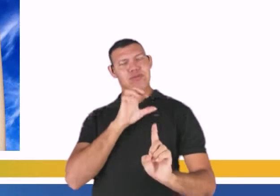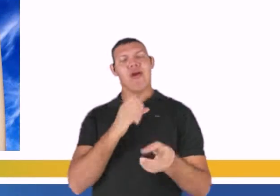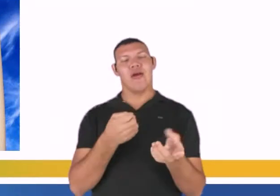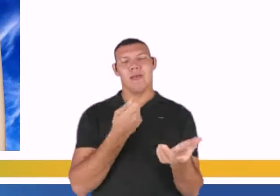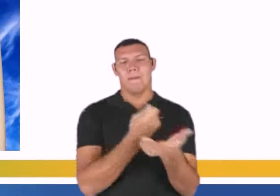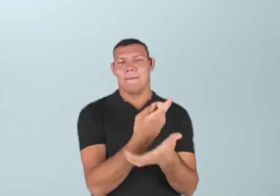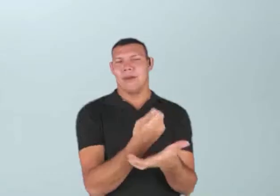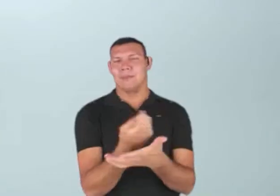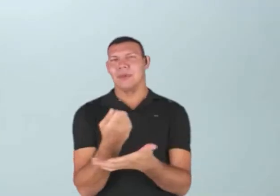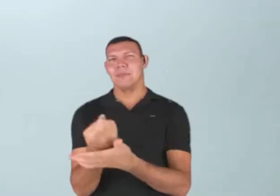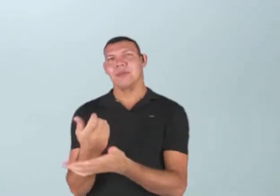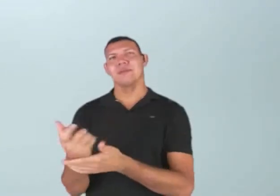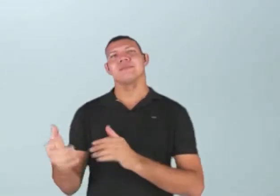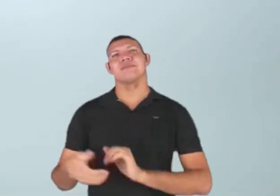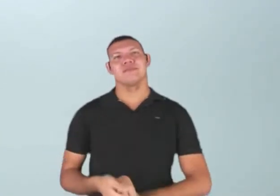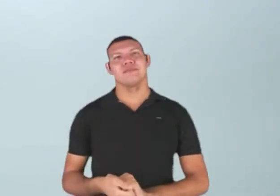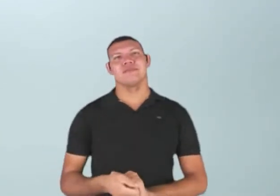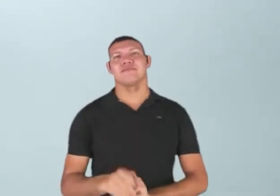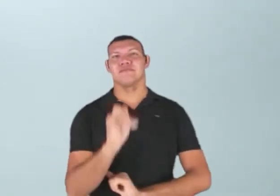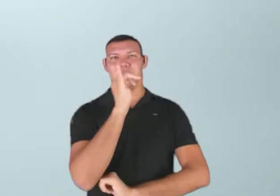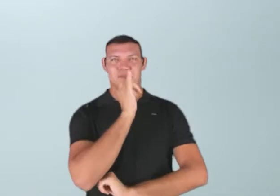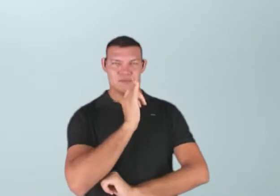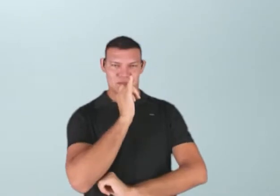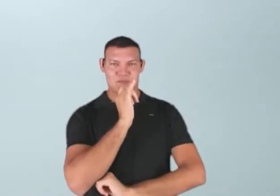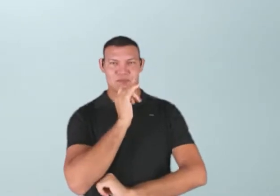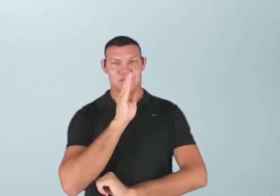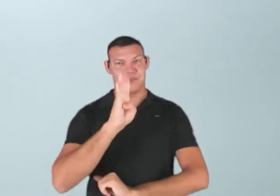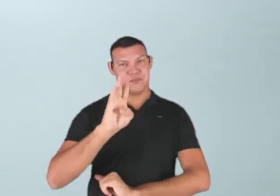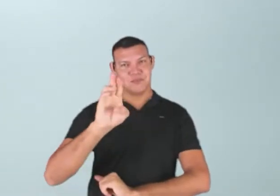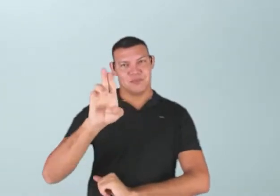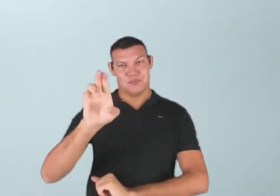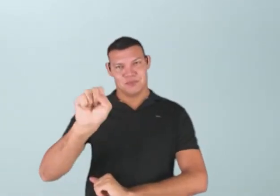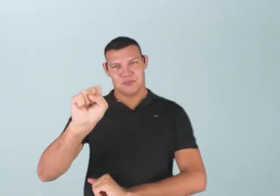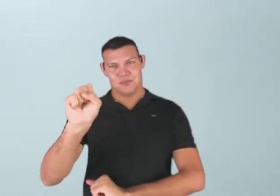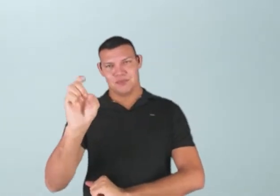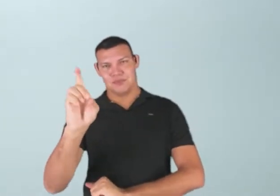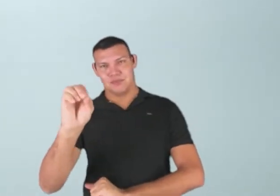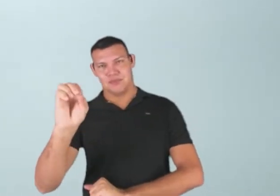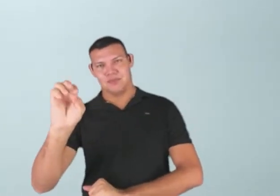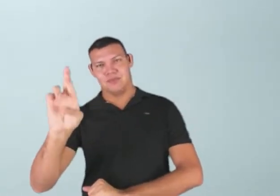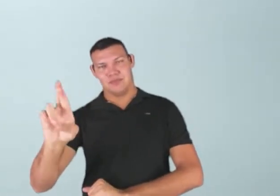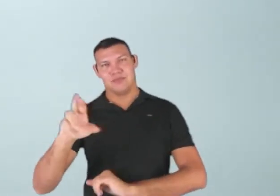consumidores. Então, eis aqui os exemplos de bus door, tá?